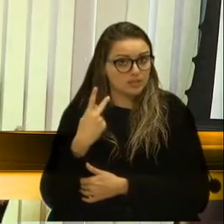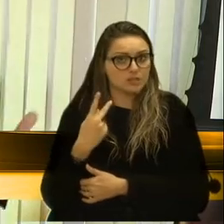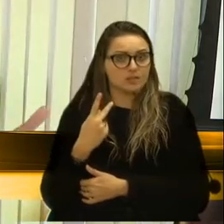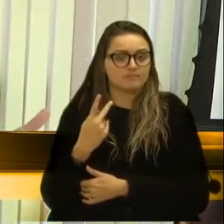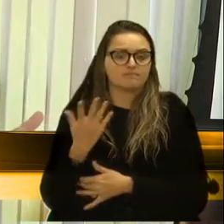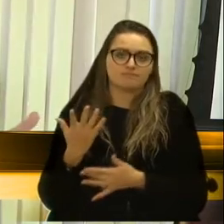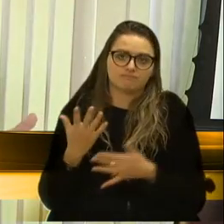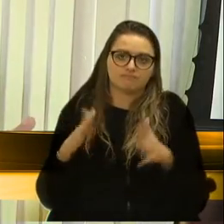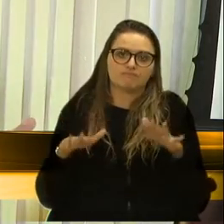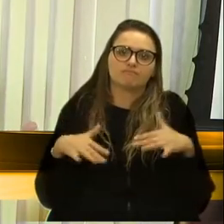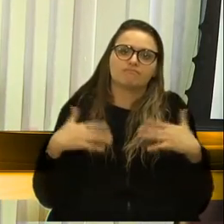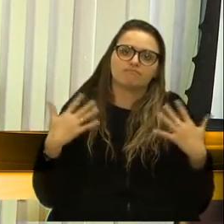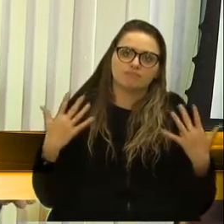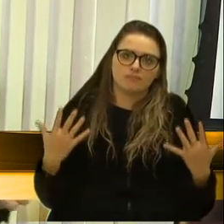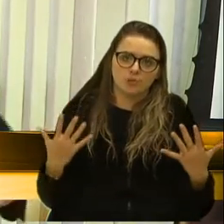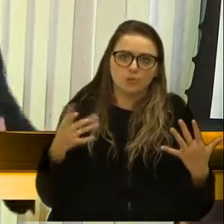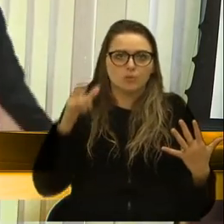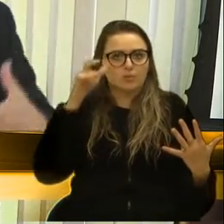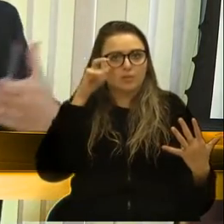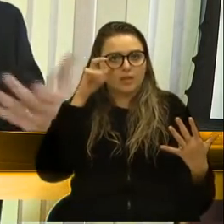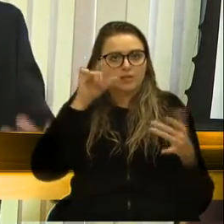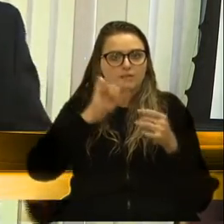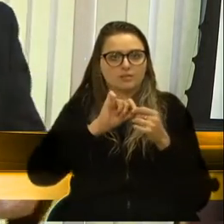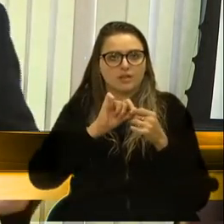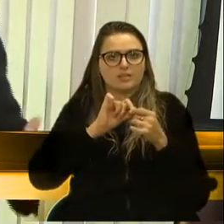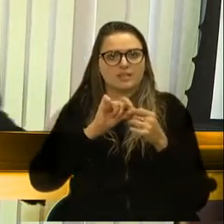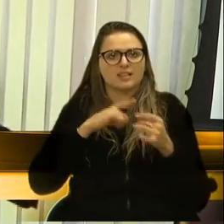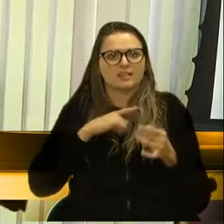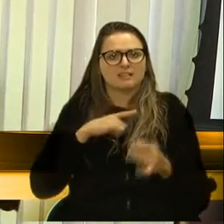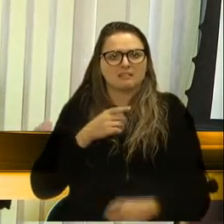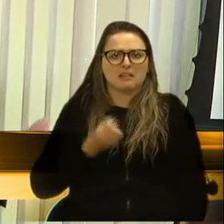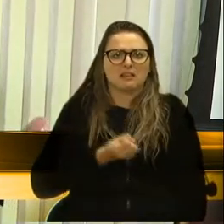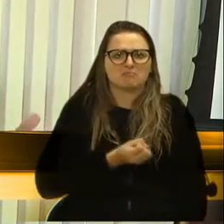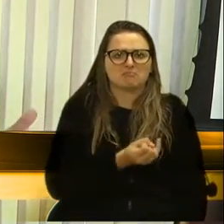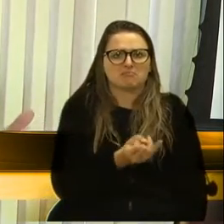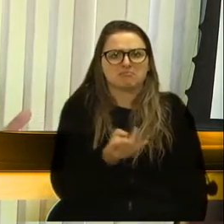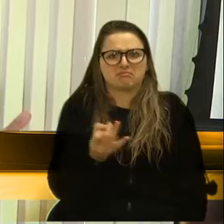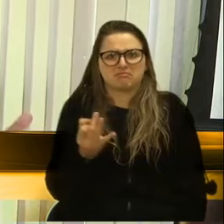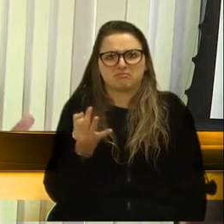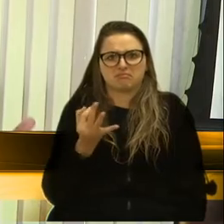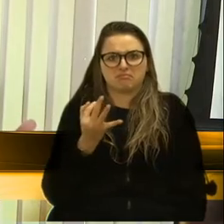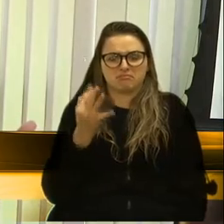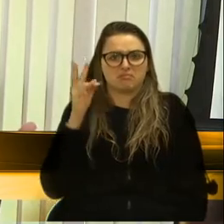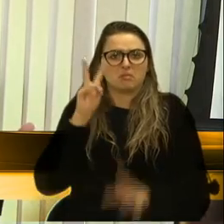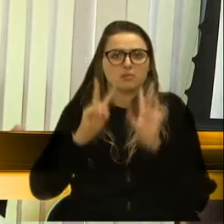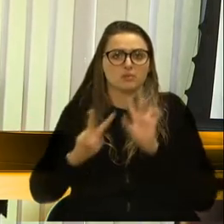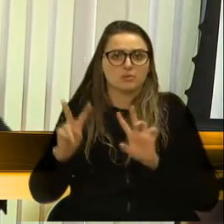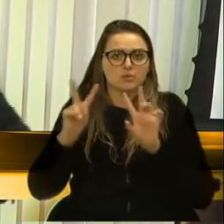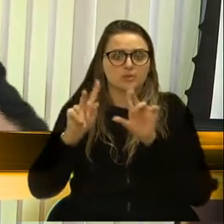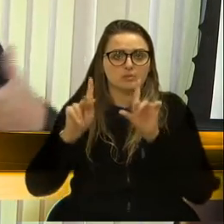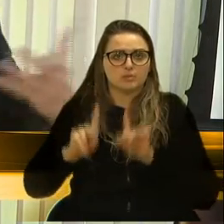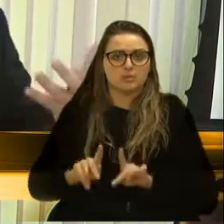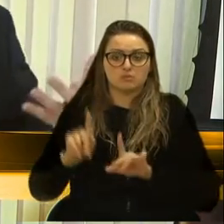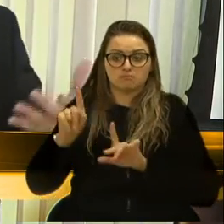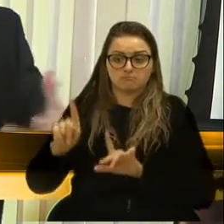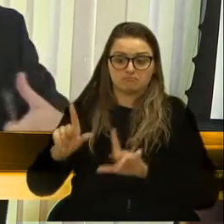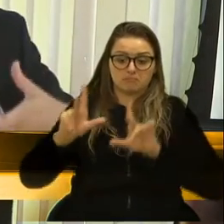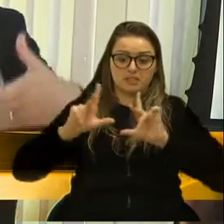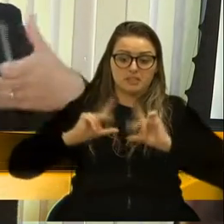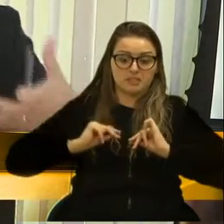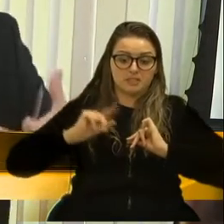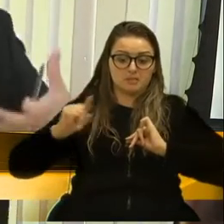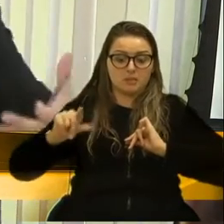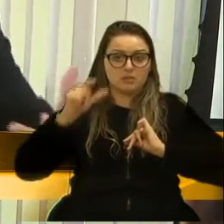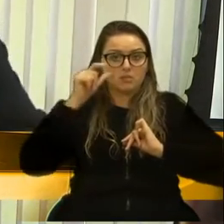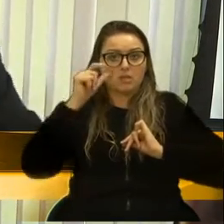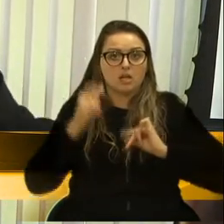que o vereador Périco faz um vídeo e tem tantas visualizações, mérito do vereador Périco, mérito do que ele falou,